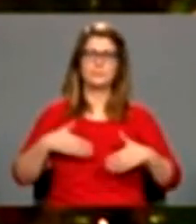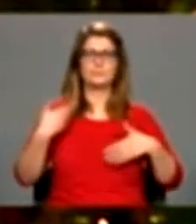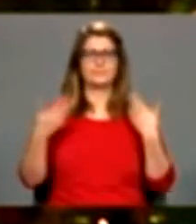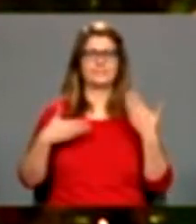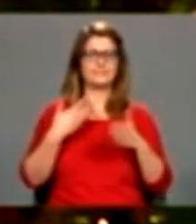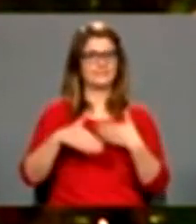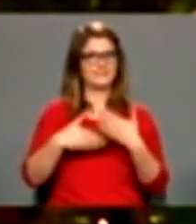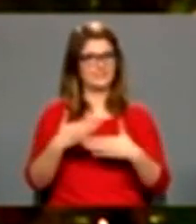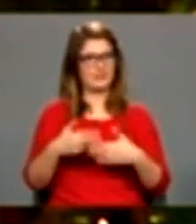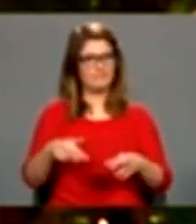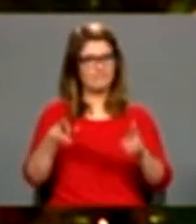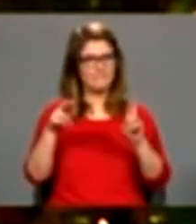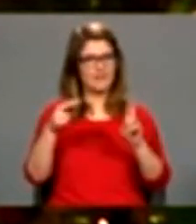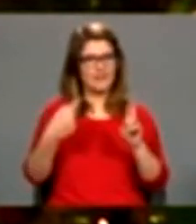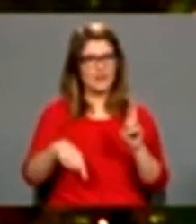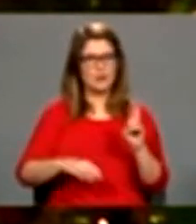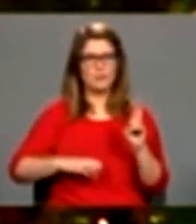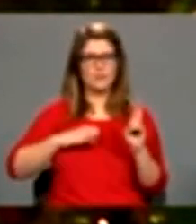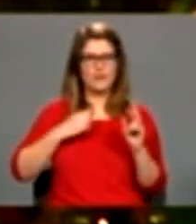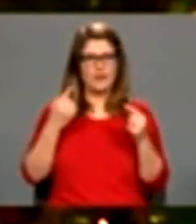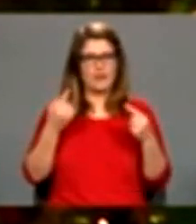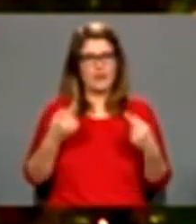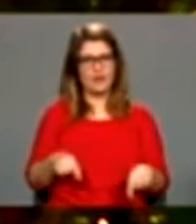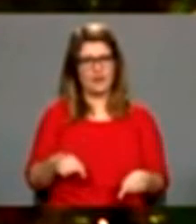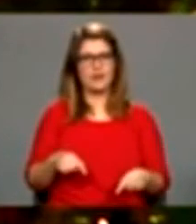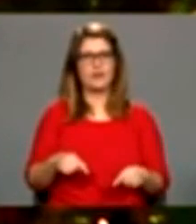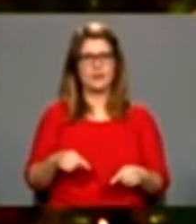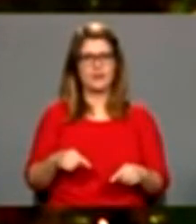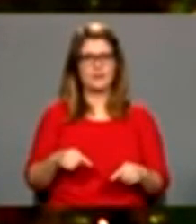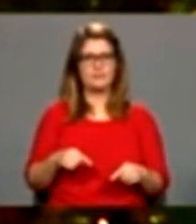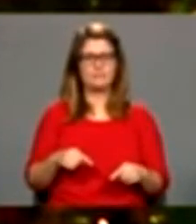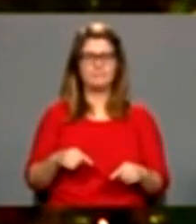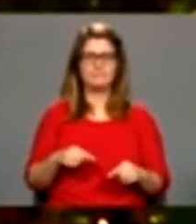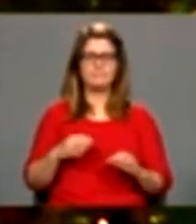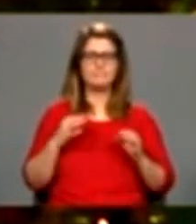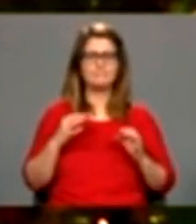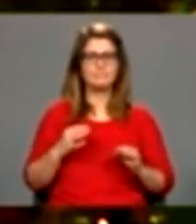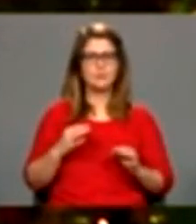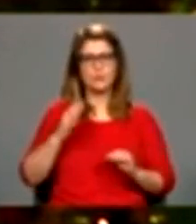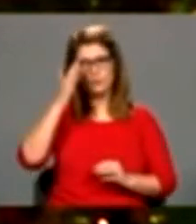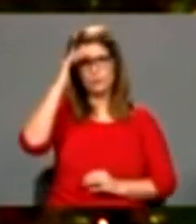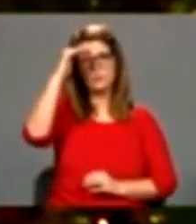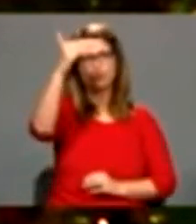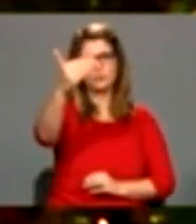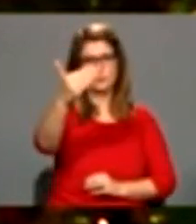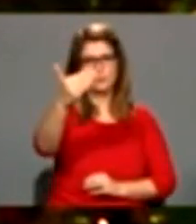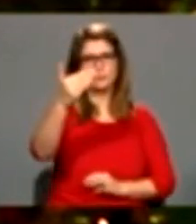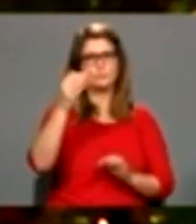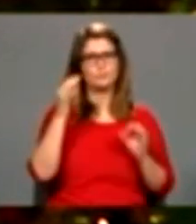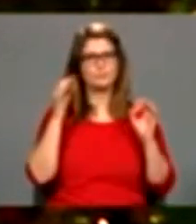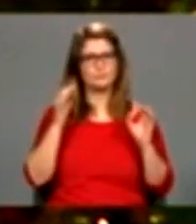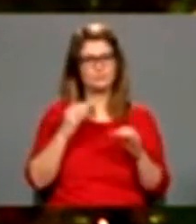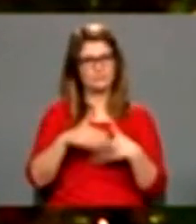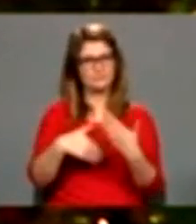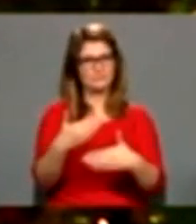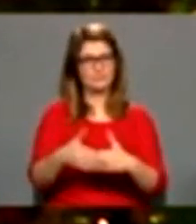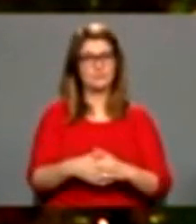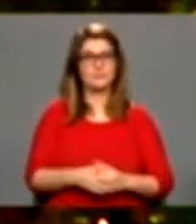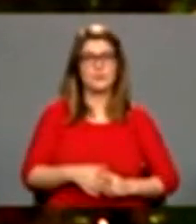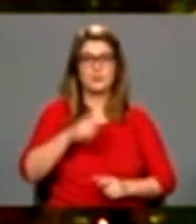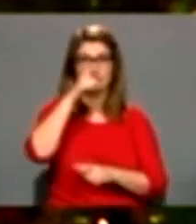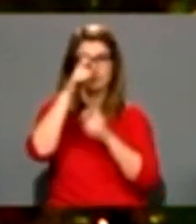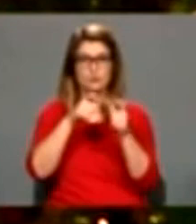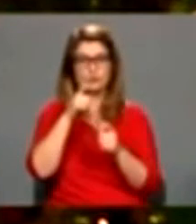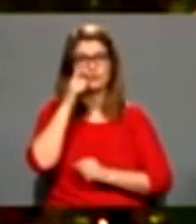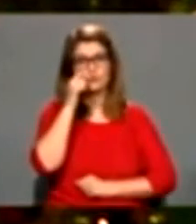esperança e confiança a renovar mas o nosso compromisso com o futuro a todas as açorianas